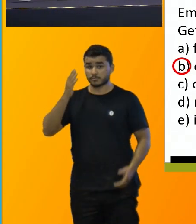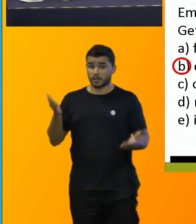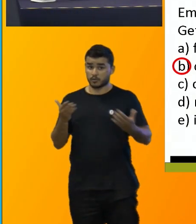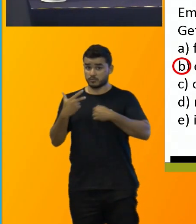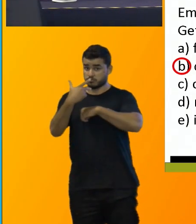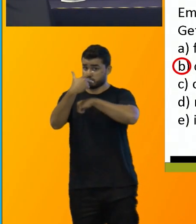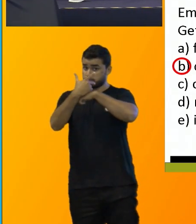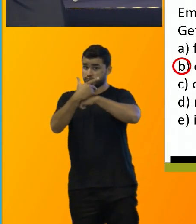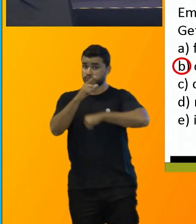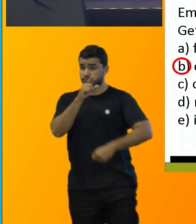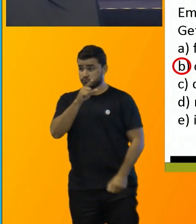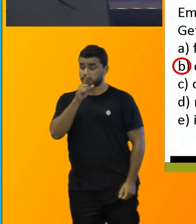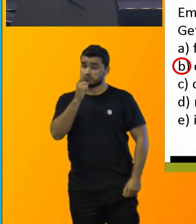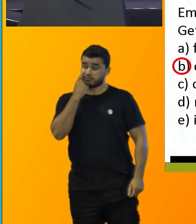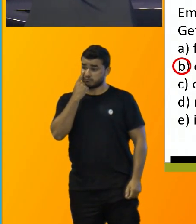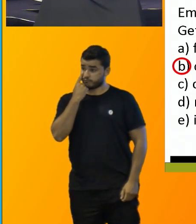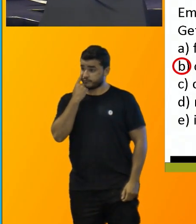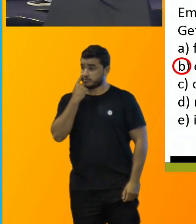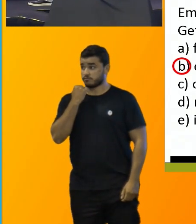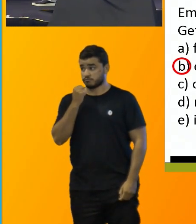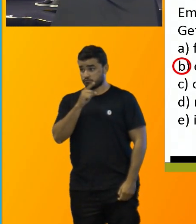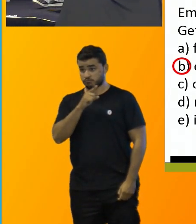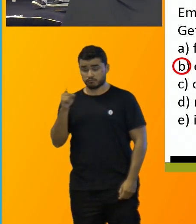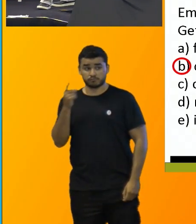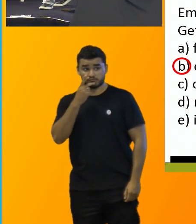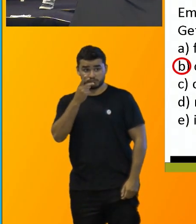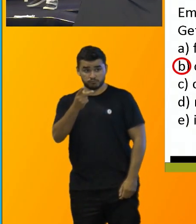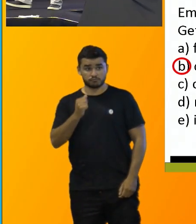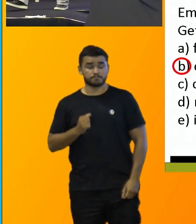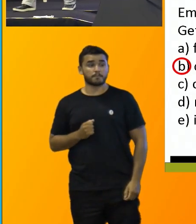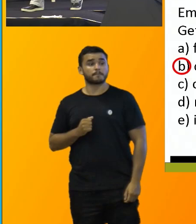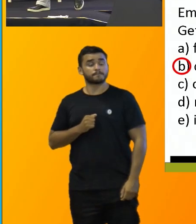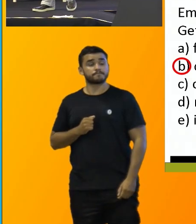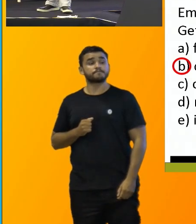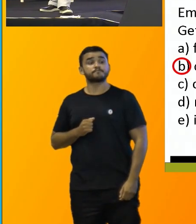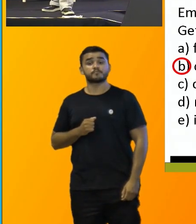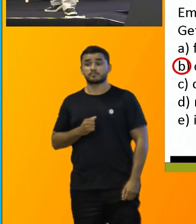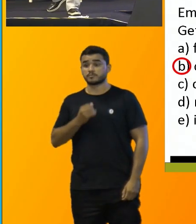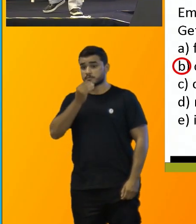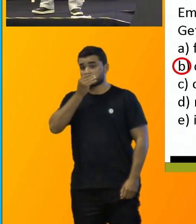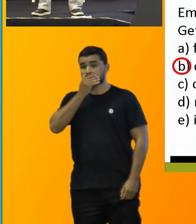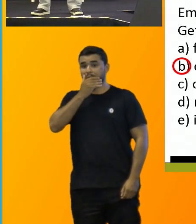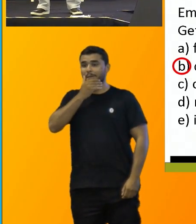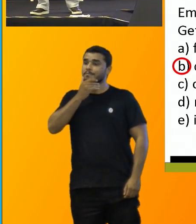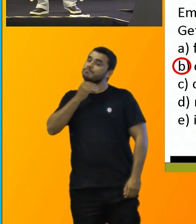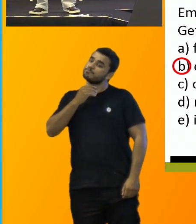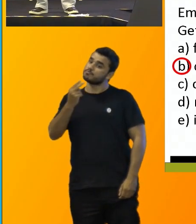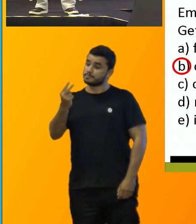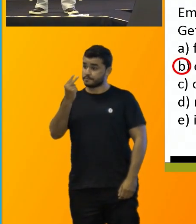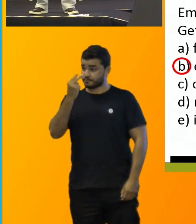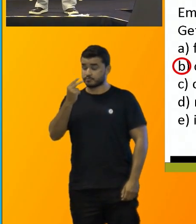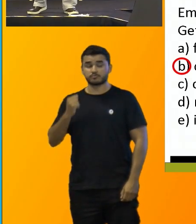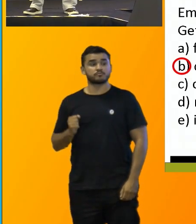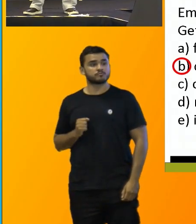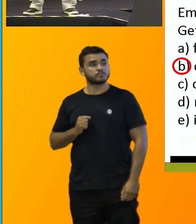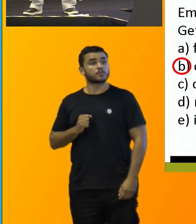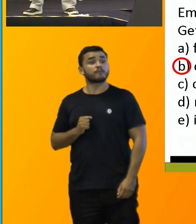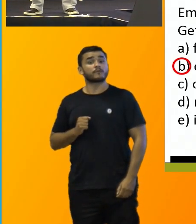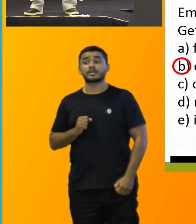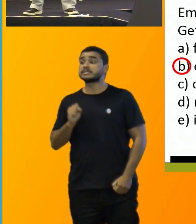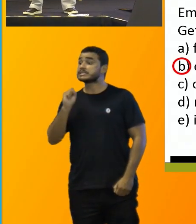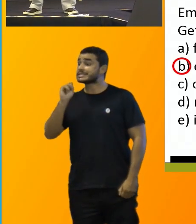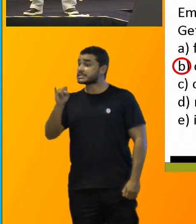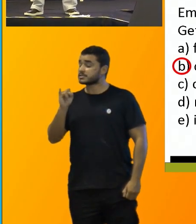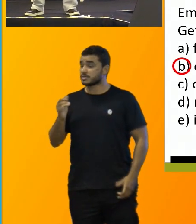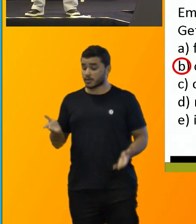hein? Você tem que ser sincero e sincera comigo agora. Vem cá. Olha, levanta a vista mais uma vez. Se